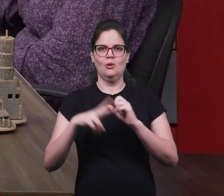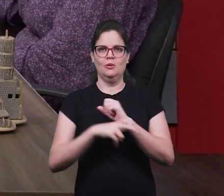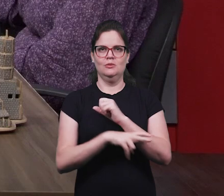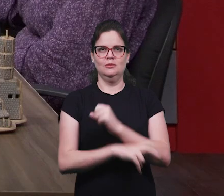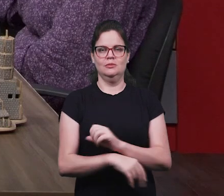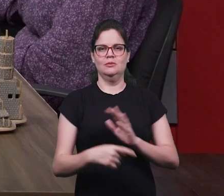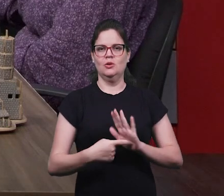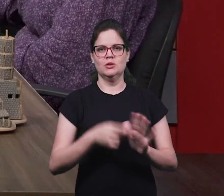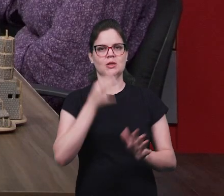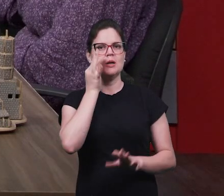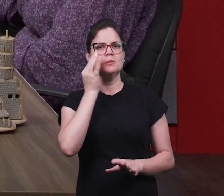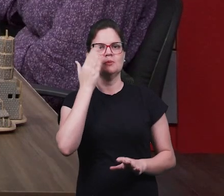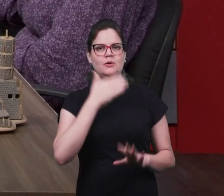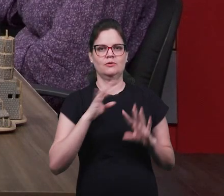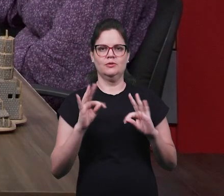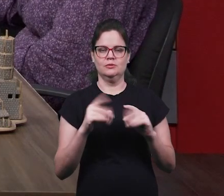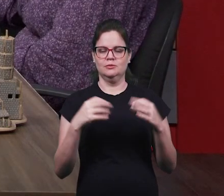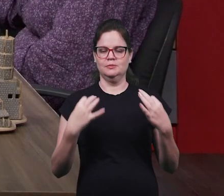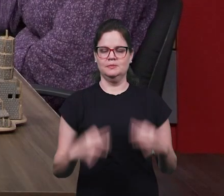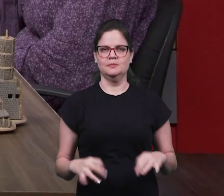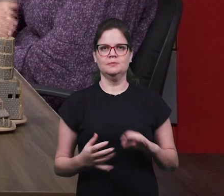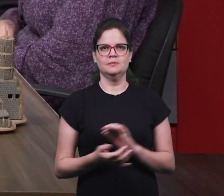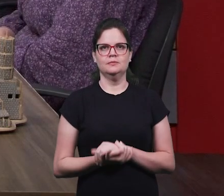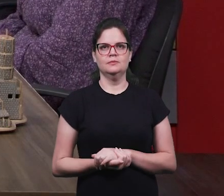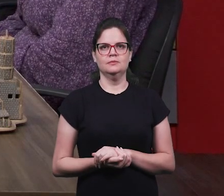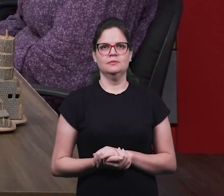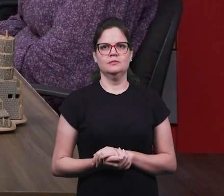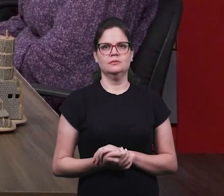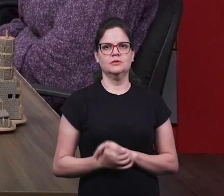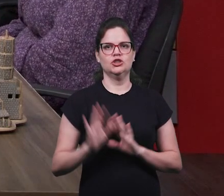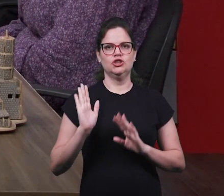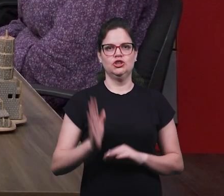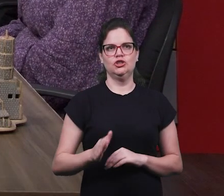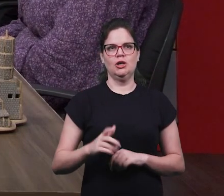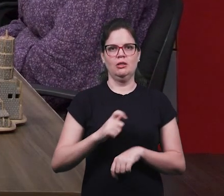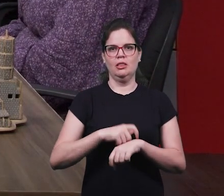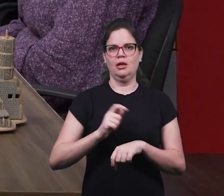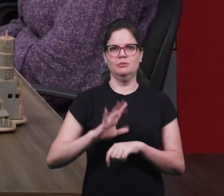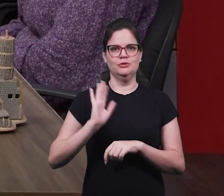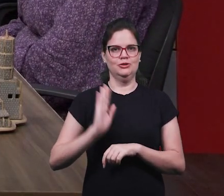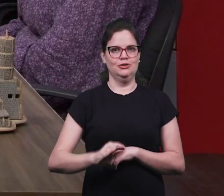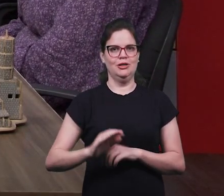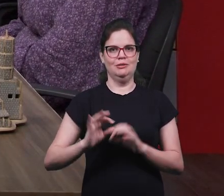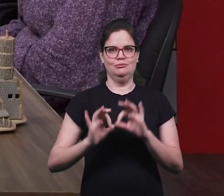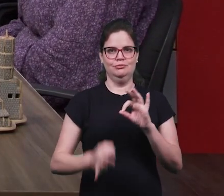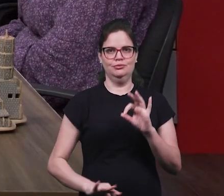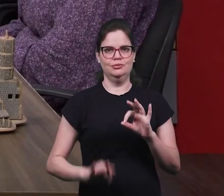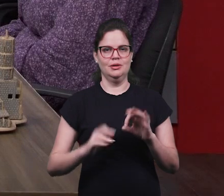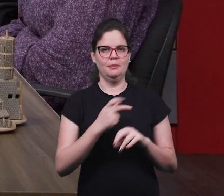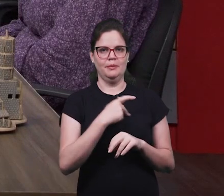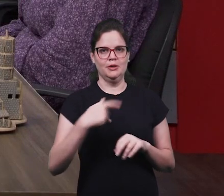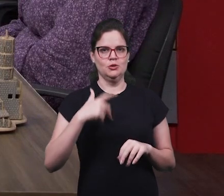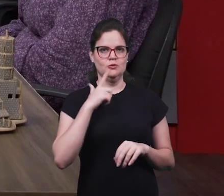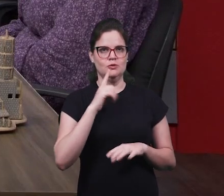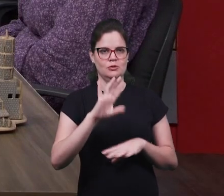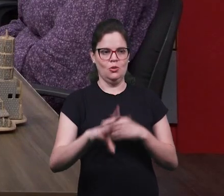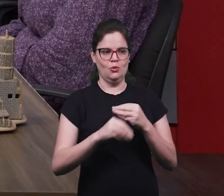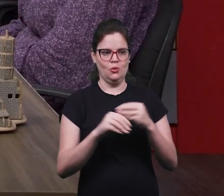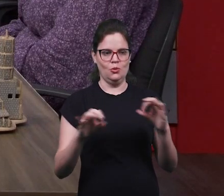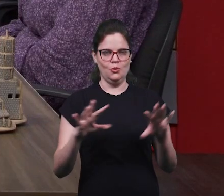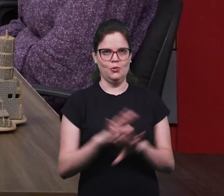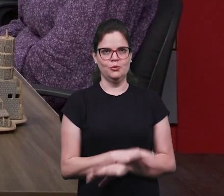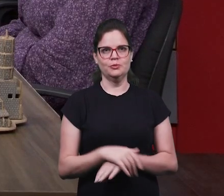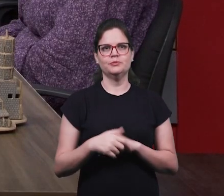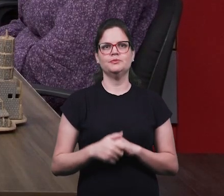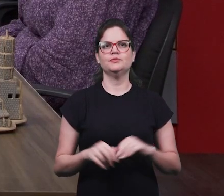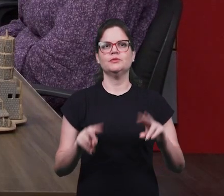achados confirmando ali. Nós já estamos meio avançados, pastor Luiz Eugênio, as conclusões aqui. Eu queria só fazer uma menção